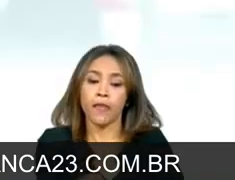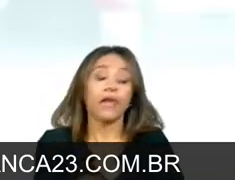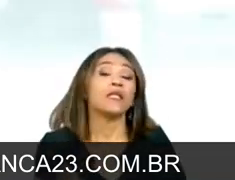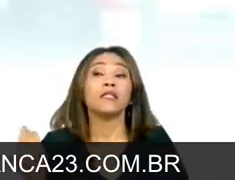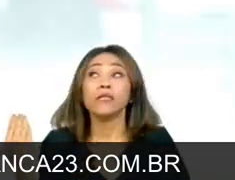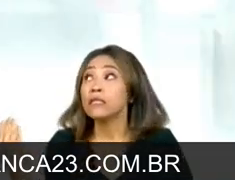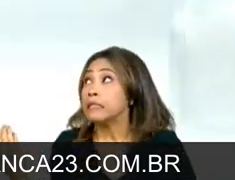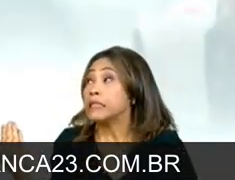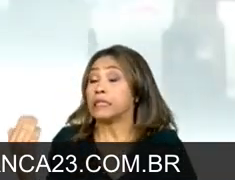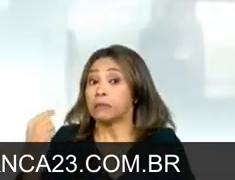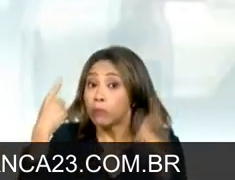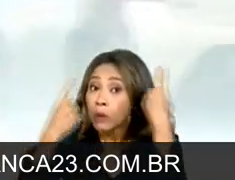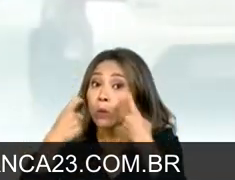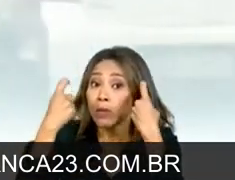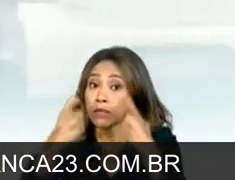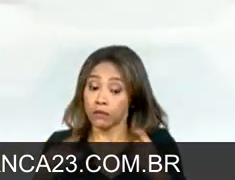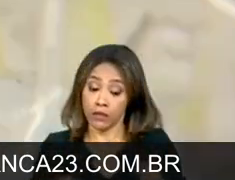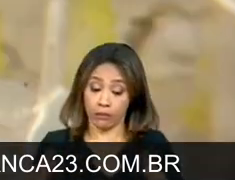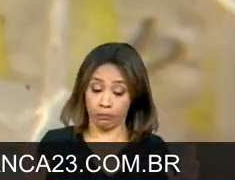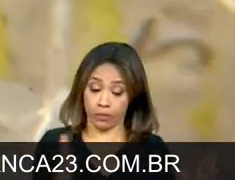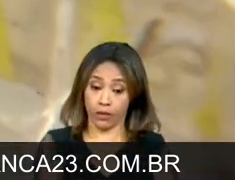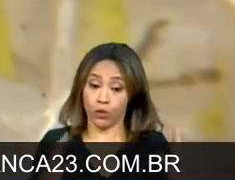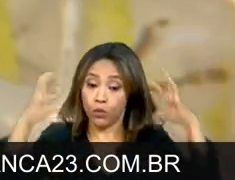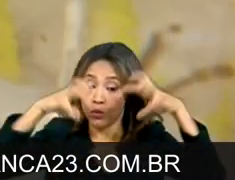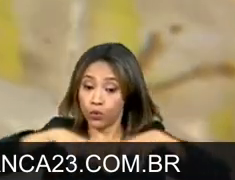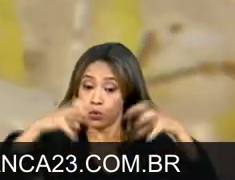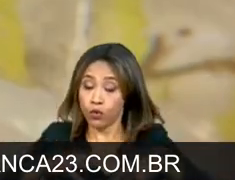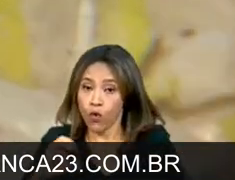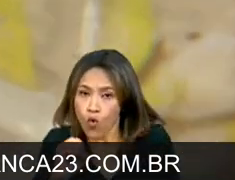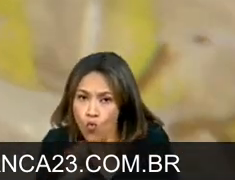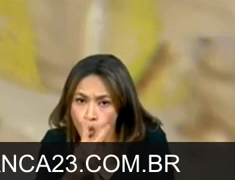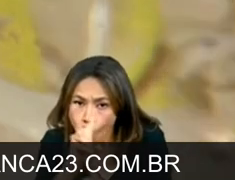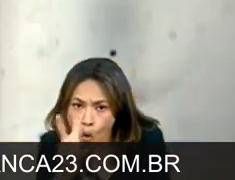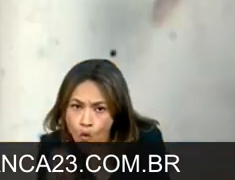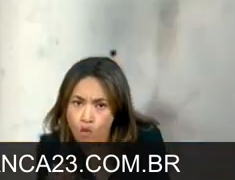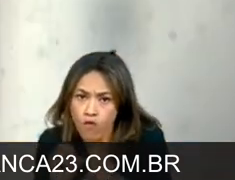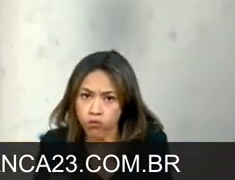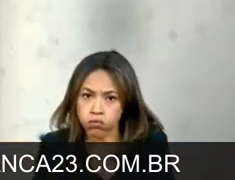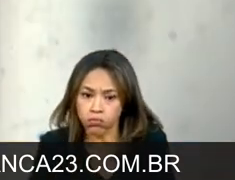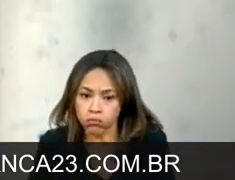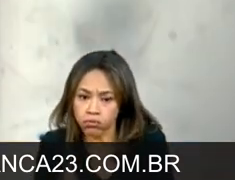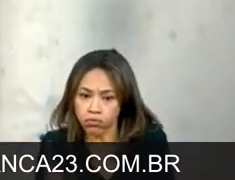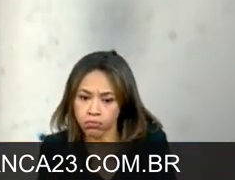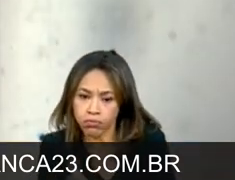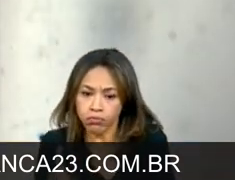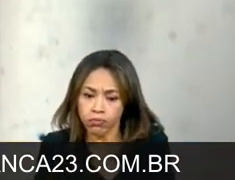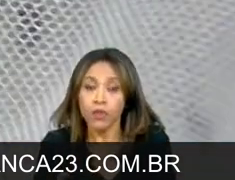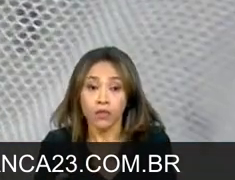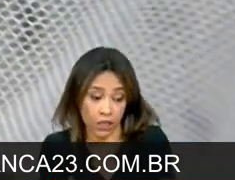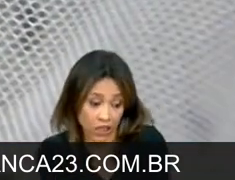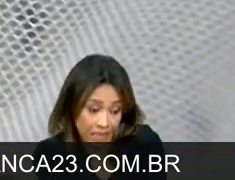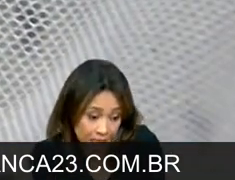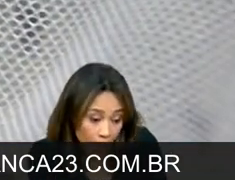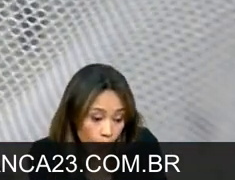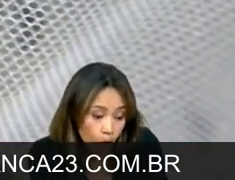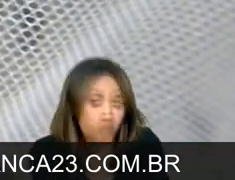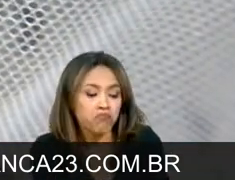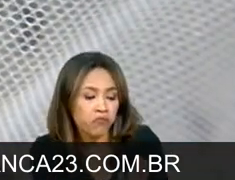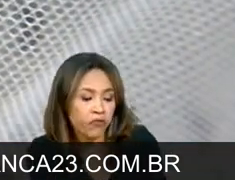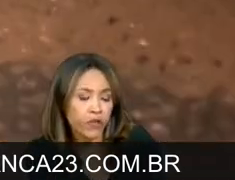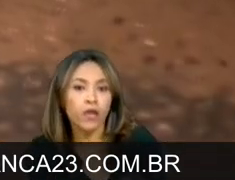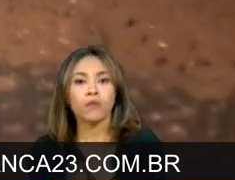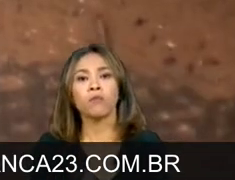maior preocupação com o período de chuvas, os ovos do Aedes aegypti sobrevivem também no ambiente seco por até um